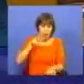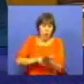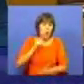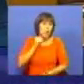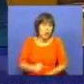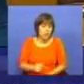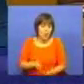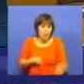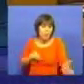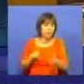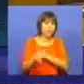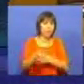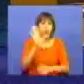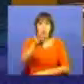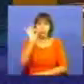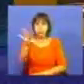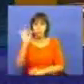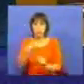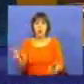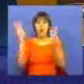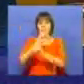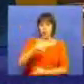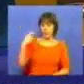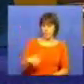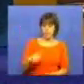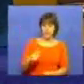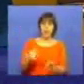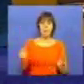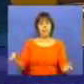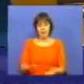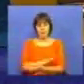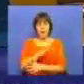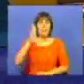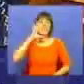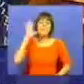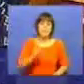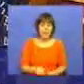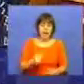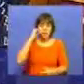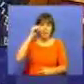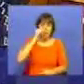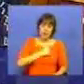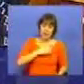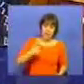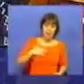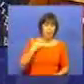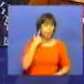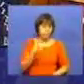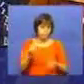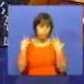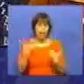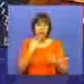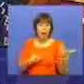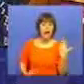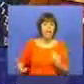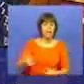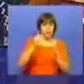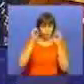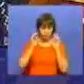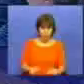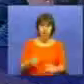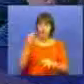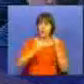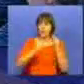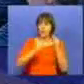concessão. Precipitou a nomeação do novo Presidente para uma empresa que ainda não está instalada. Ignorou a crítica dura do Tribunal